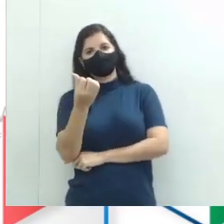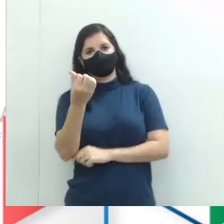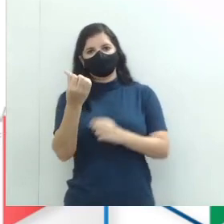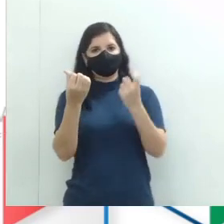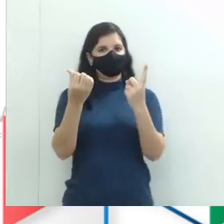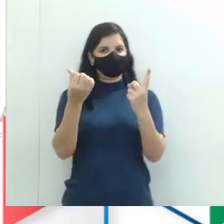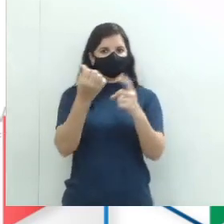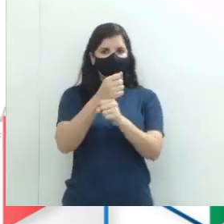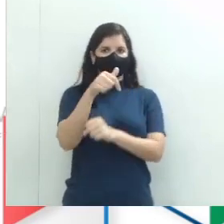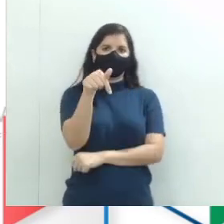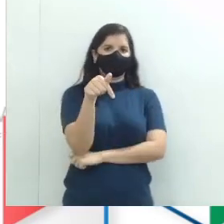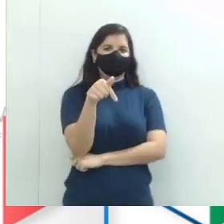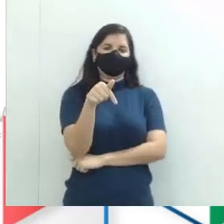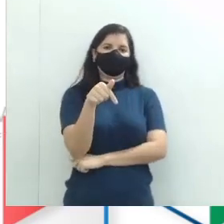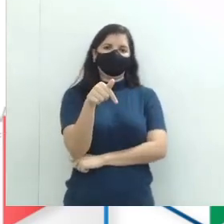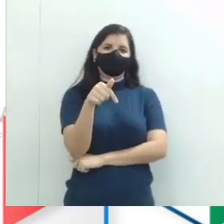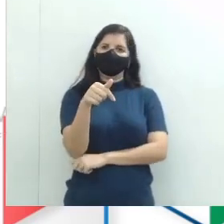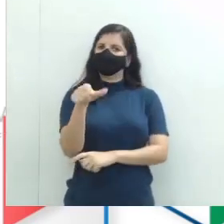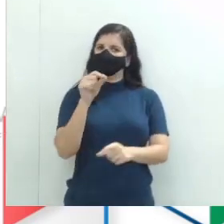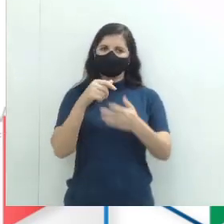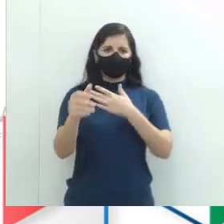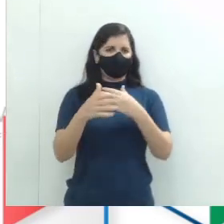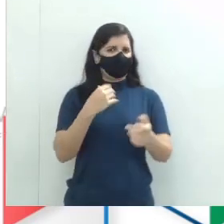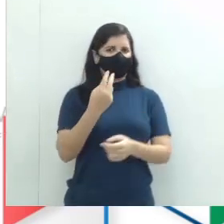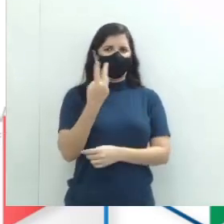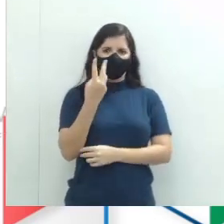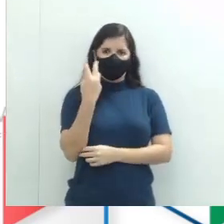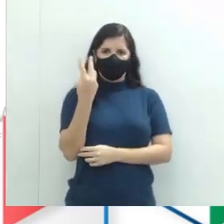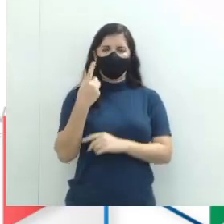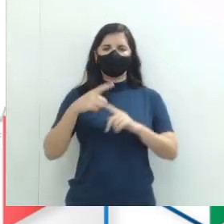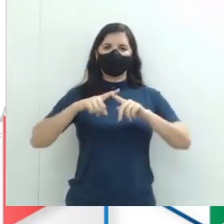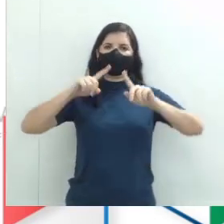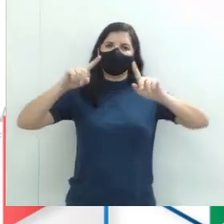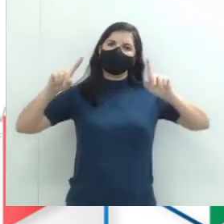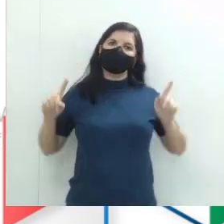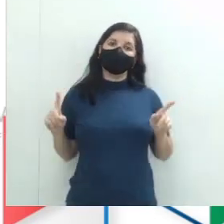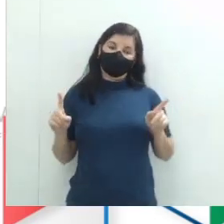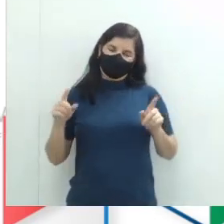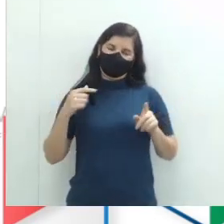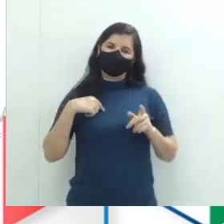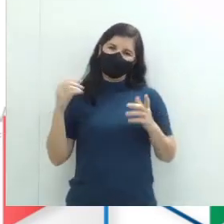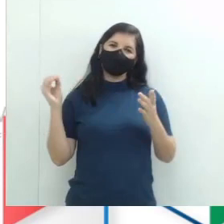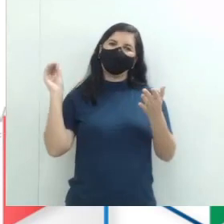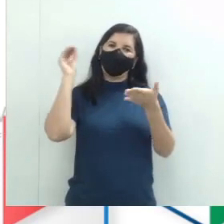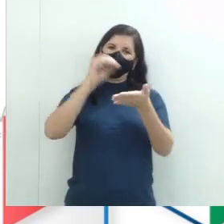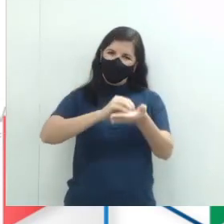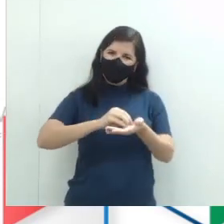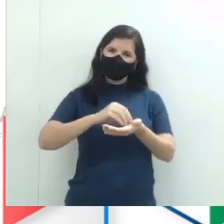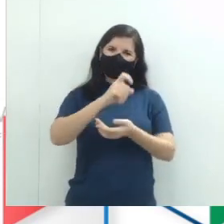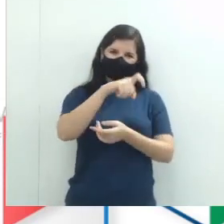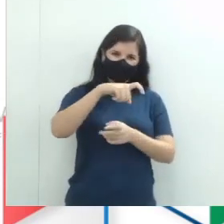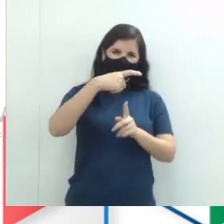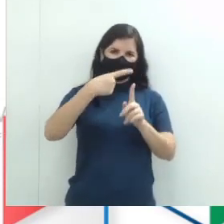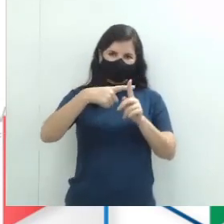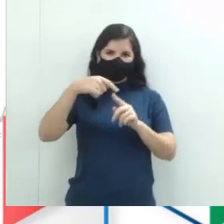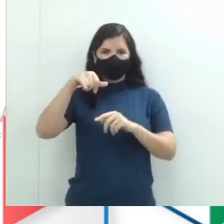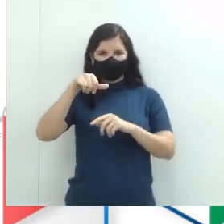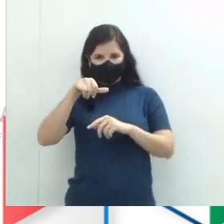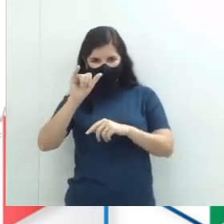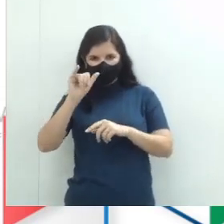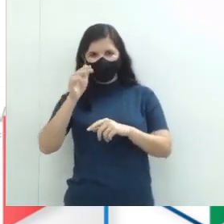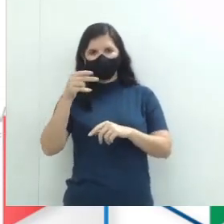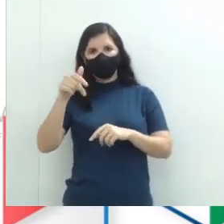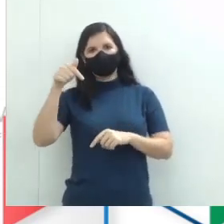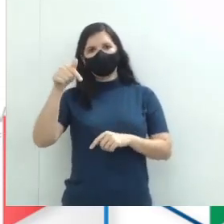7. Olha quantos valores eu poderia colocar. Só que ao mesmo tempo que x mais y é igual a 7,